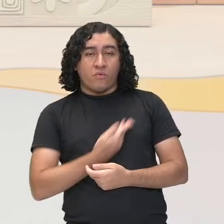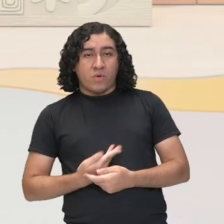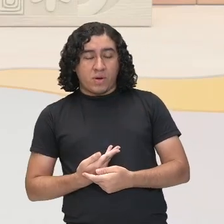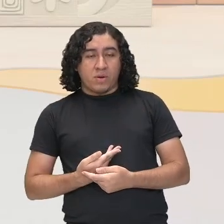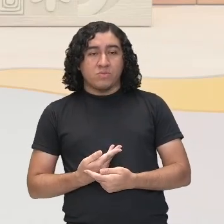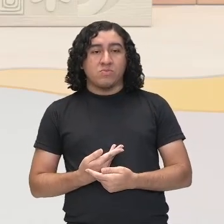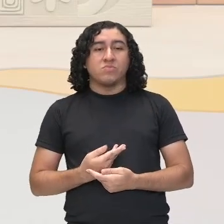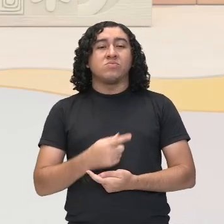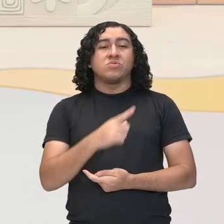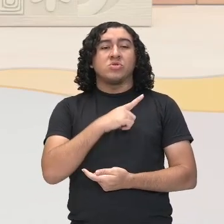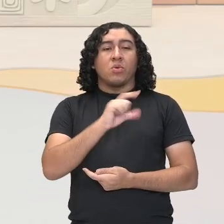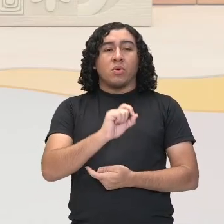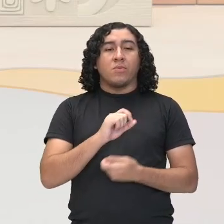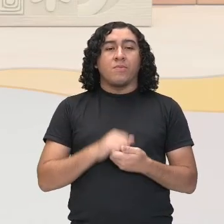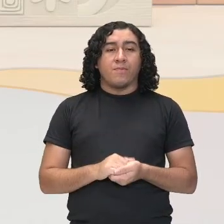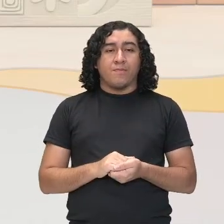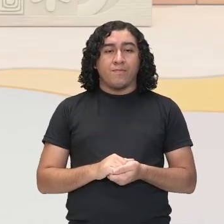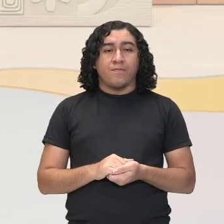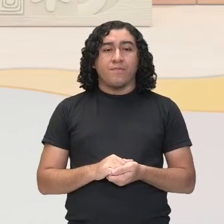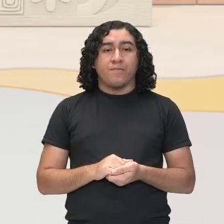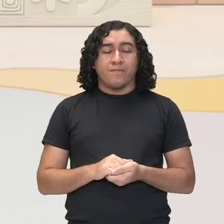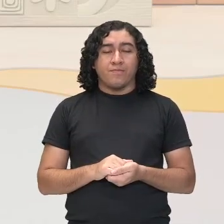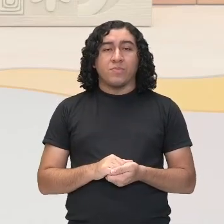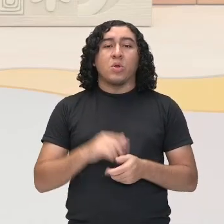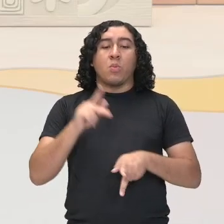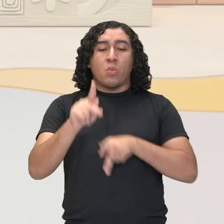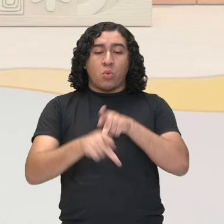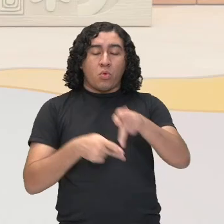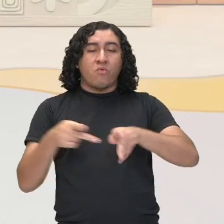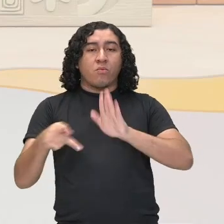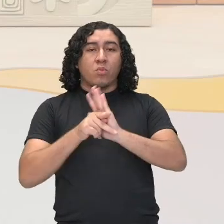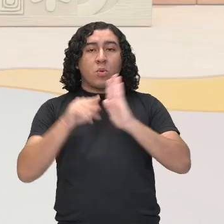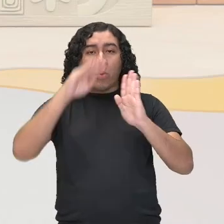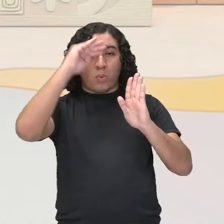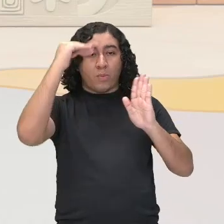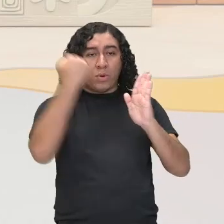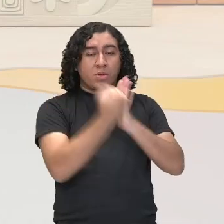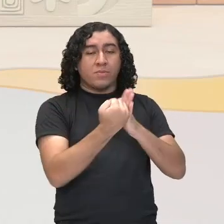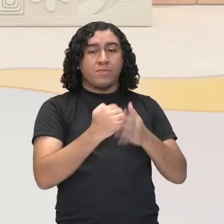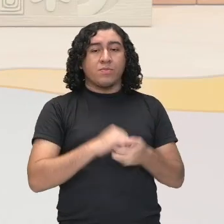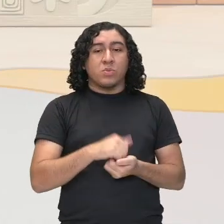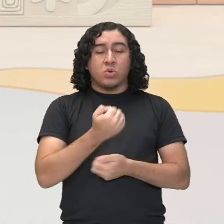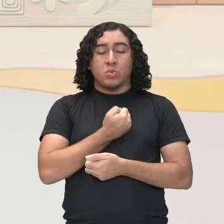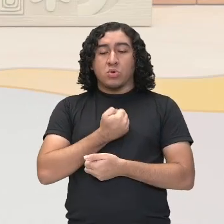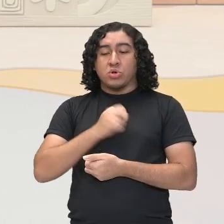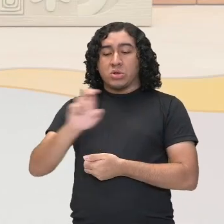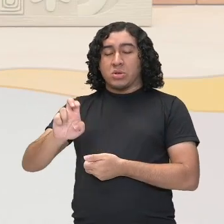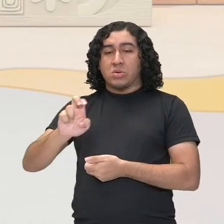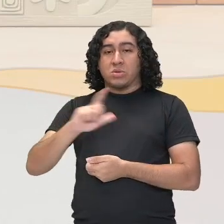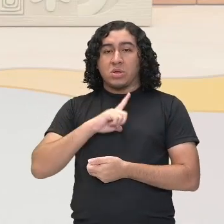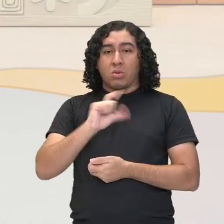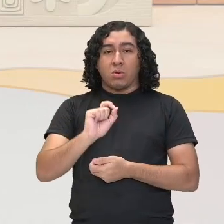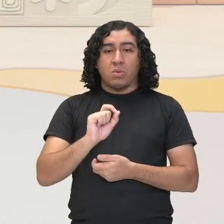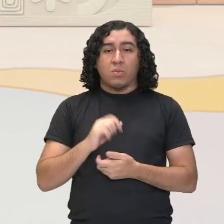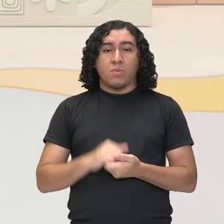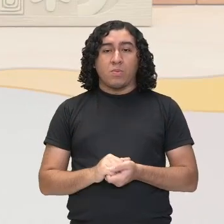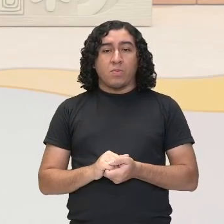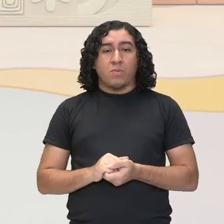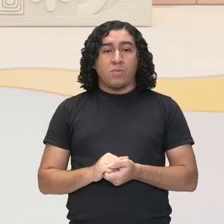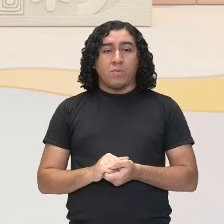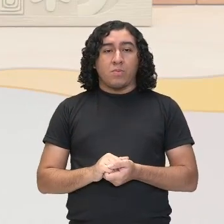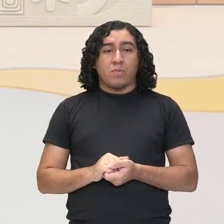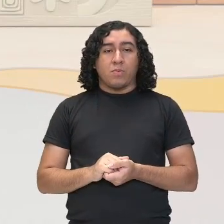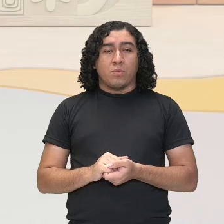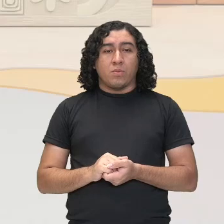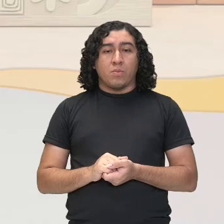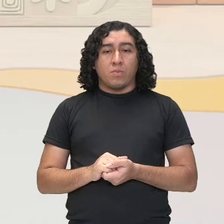sido estabelecido pelo próprio povo. O 5, nós temos aí o tamanho, destinada